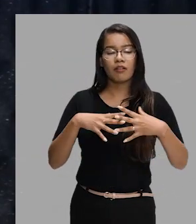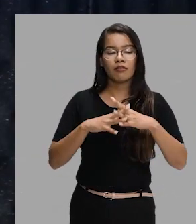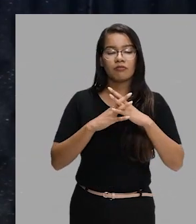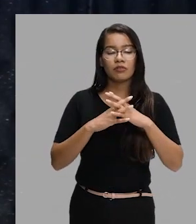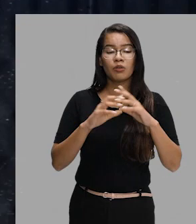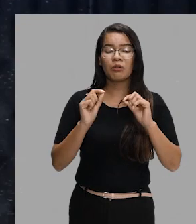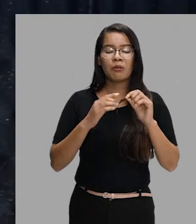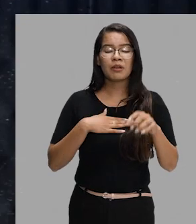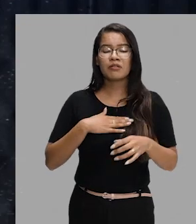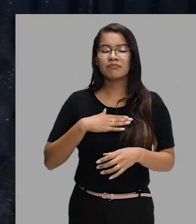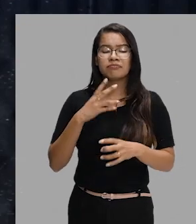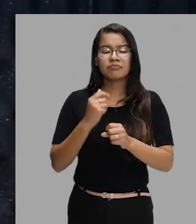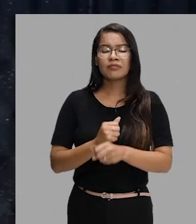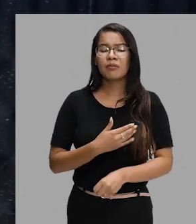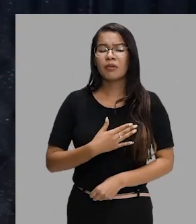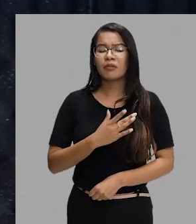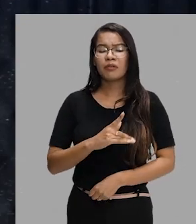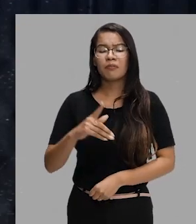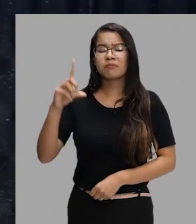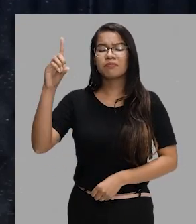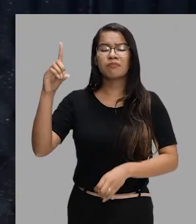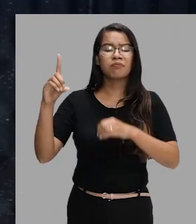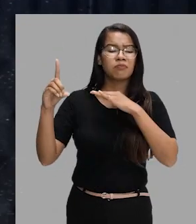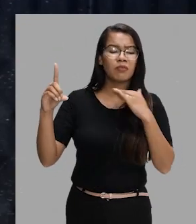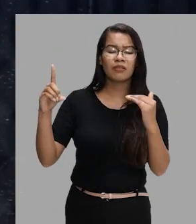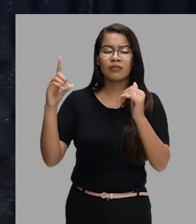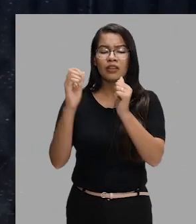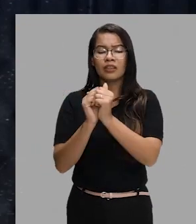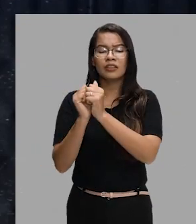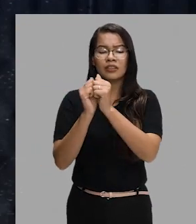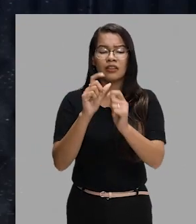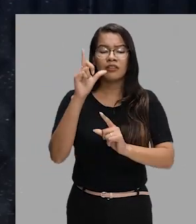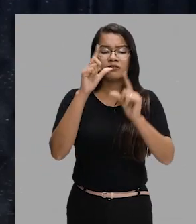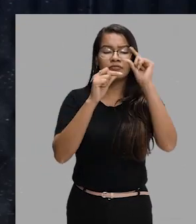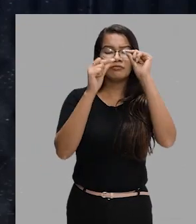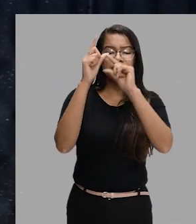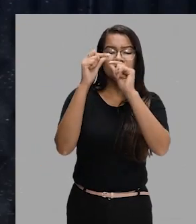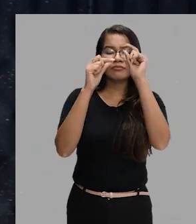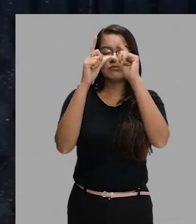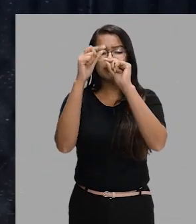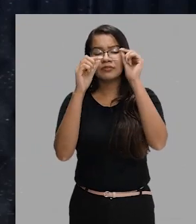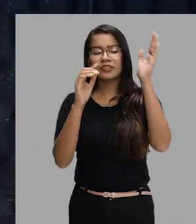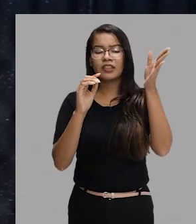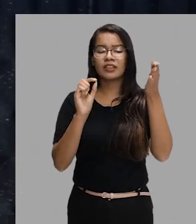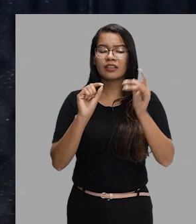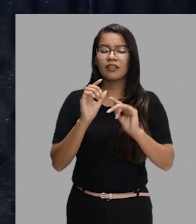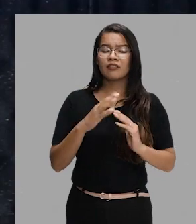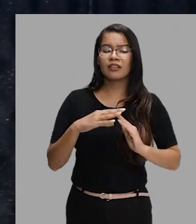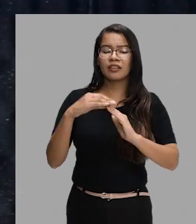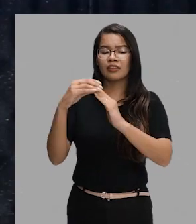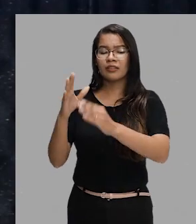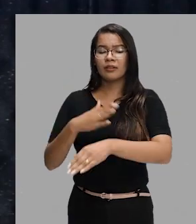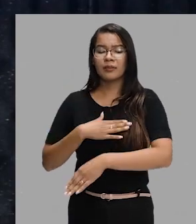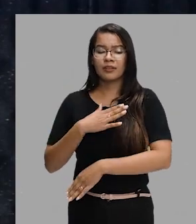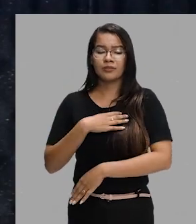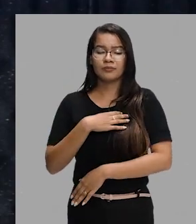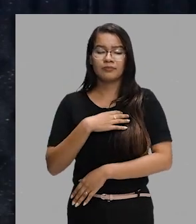meu Deus? Morra comigo, a estrela de meus cândidos amores, já que não levo em meu peito morto um punhado sequer